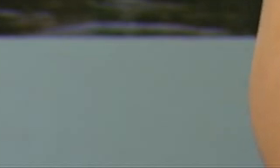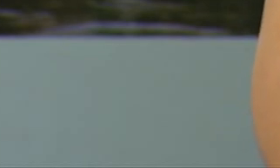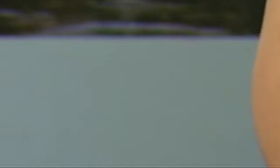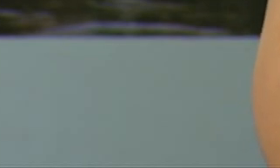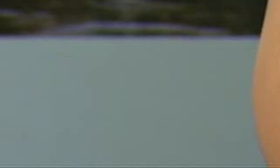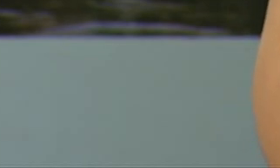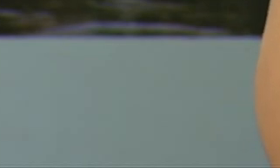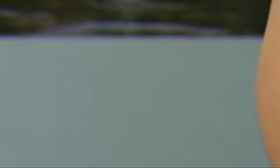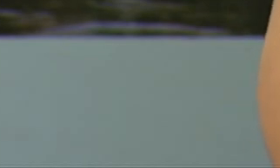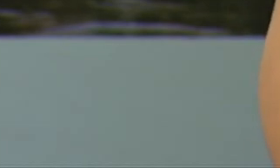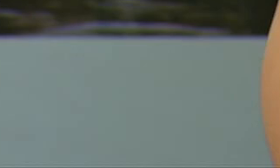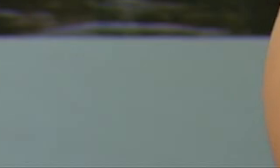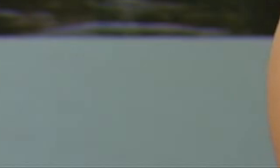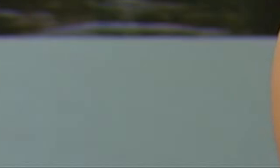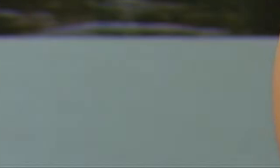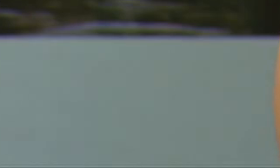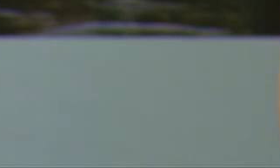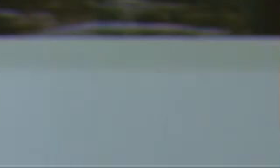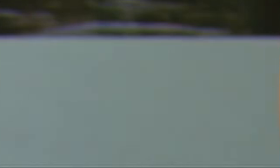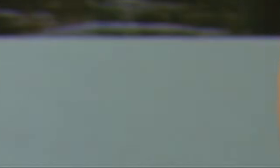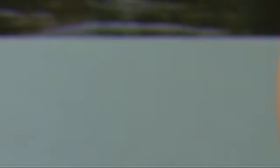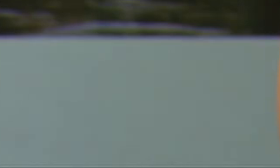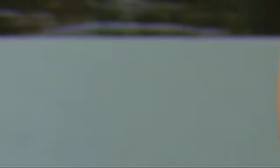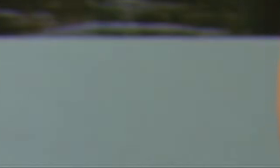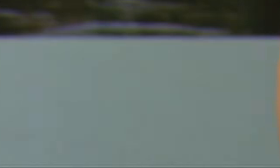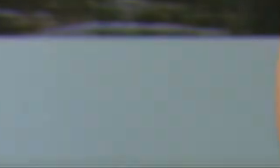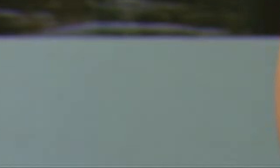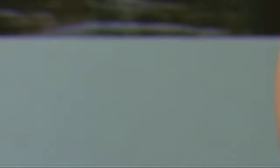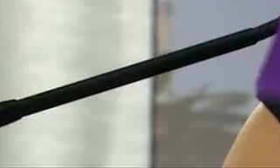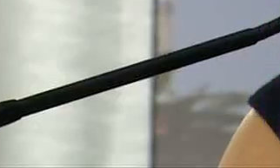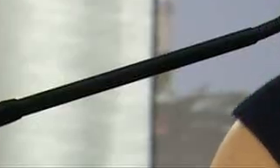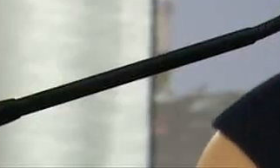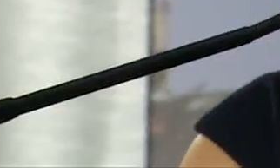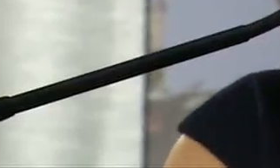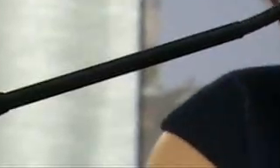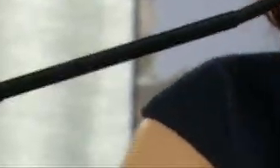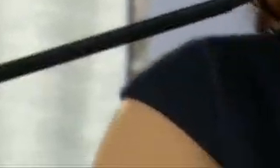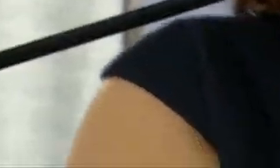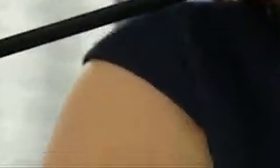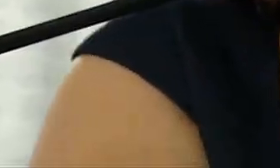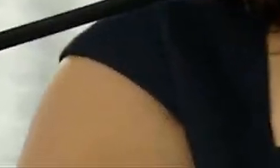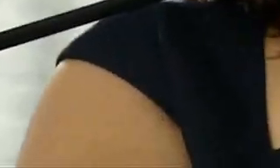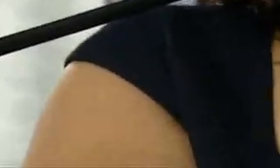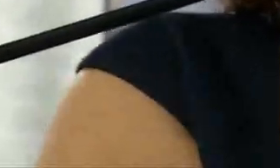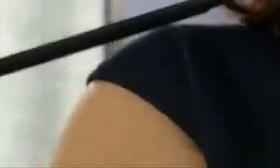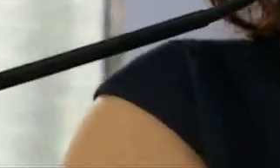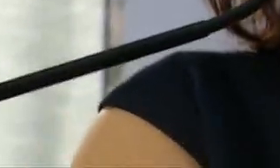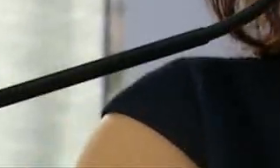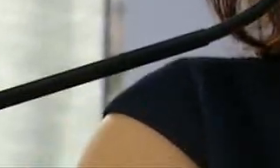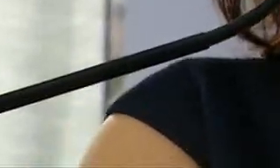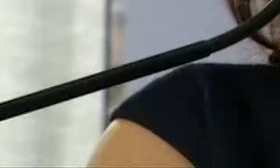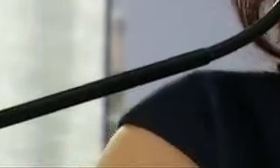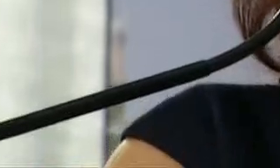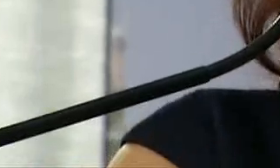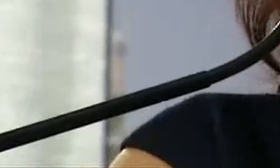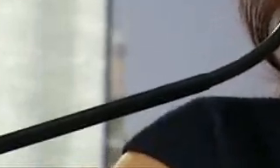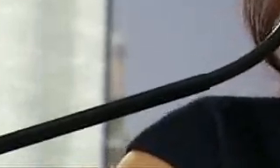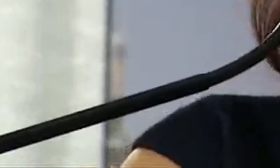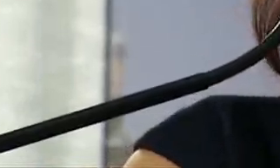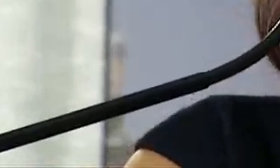ela identificar e, principalmente, onde ela pedir ajuda. Isso